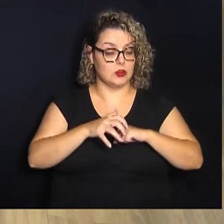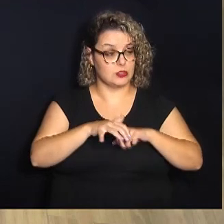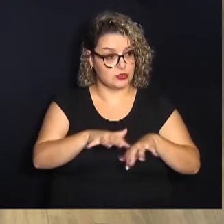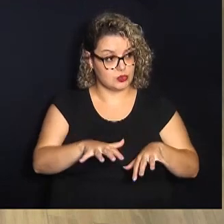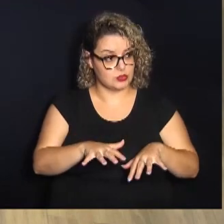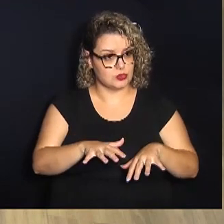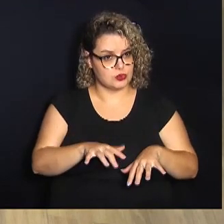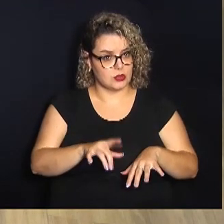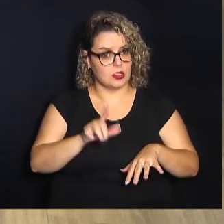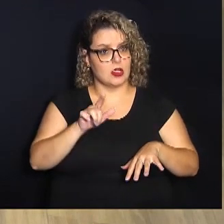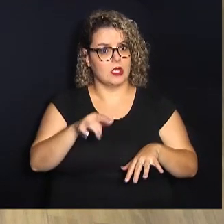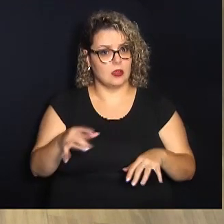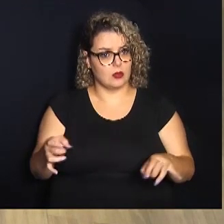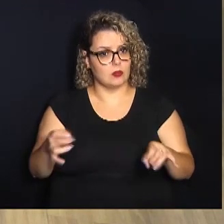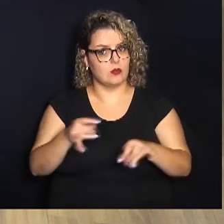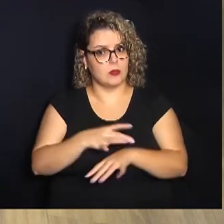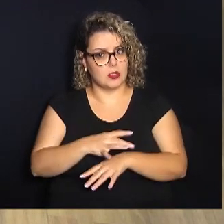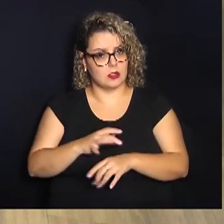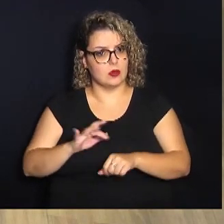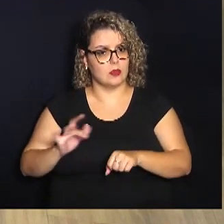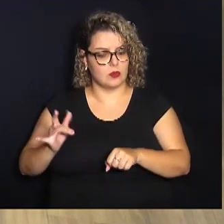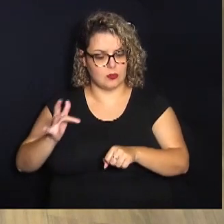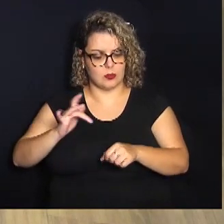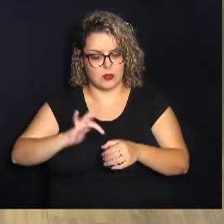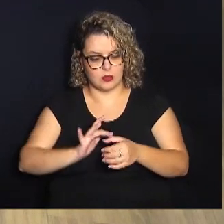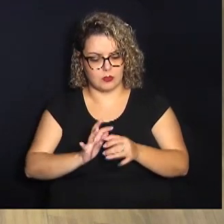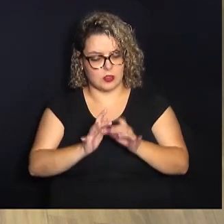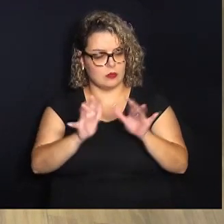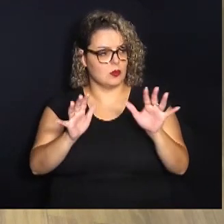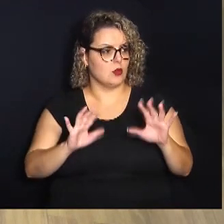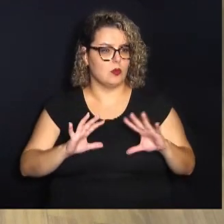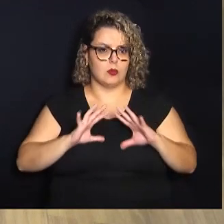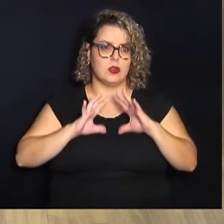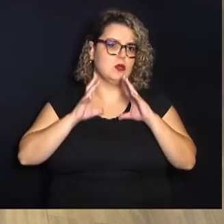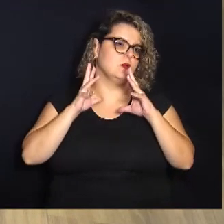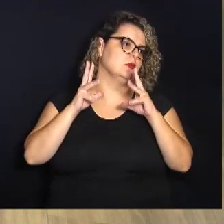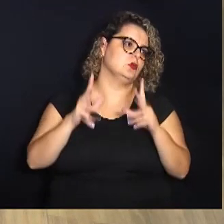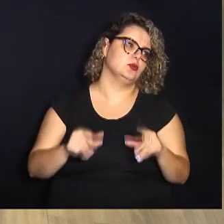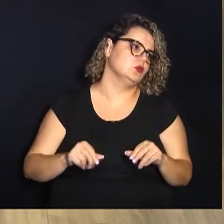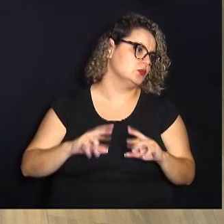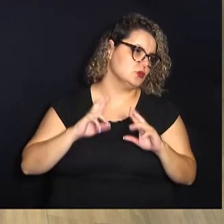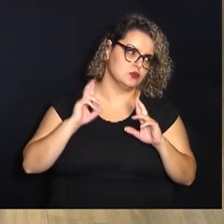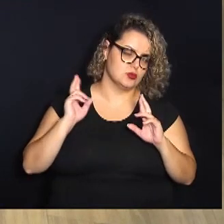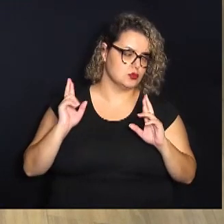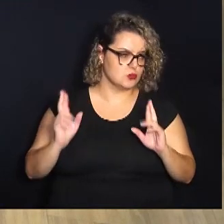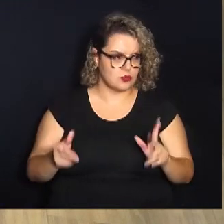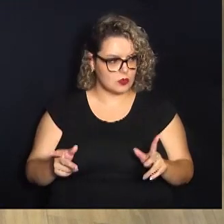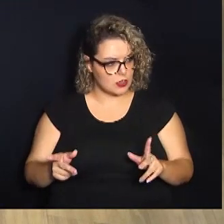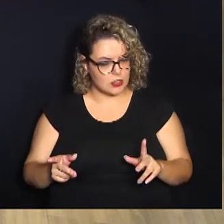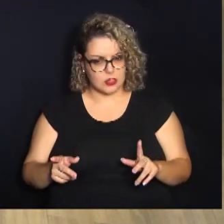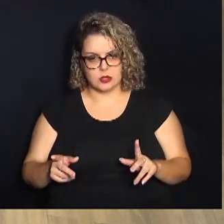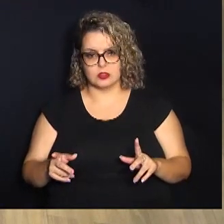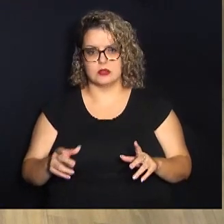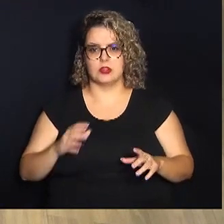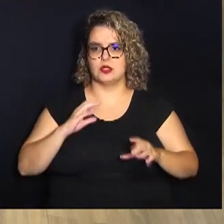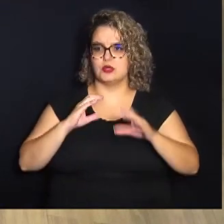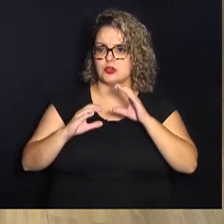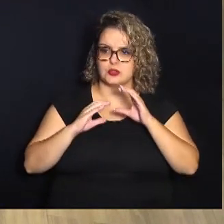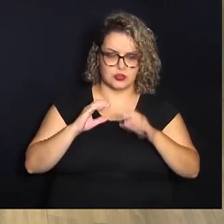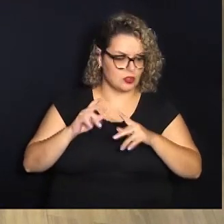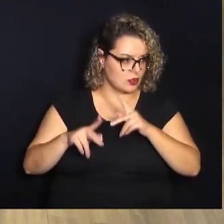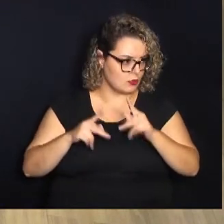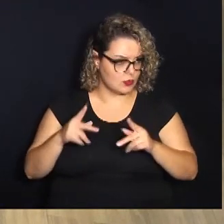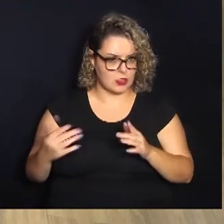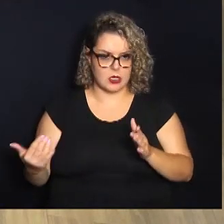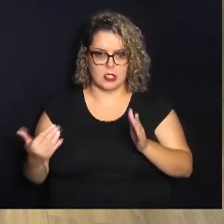para este combate ao mosquito ou é totalmente diferente, desde a comunicação com a população